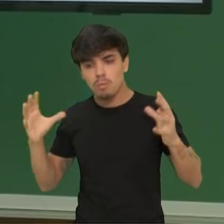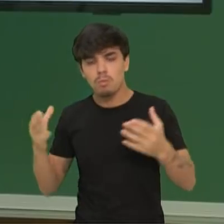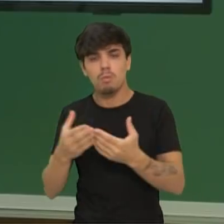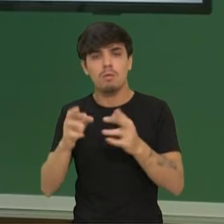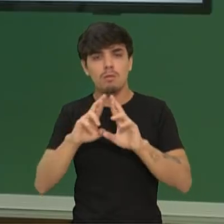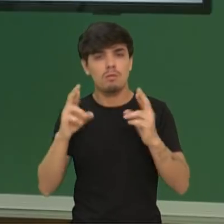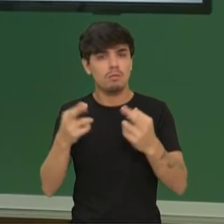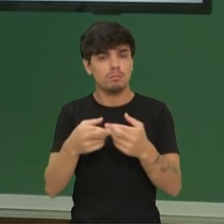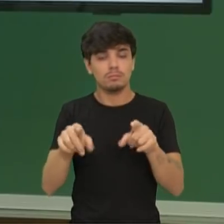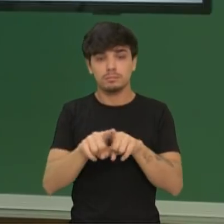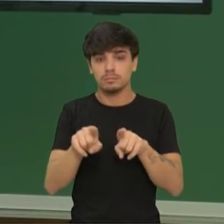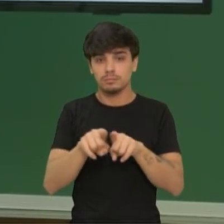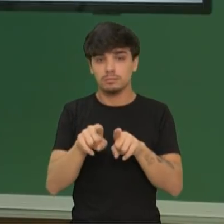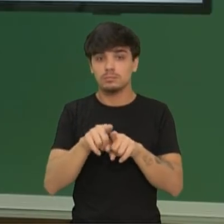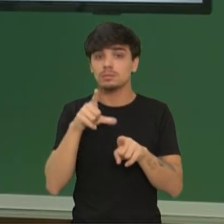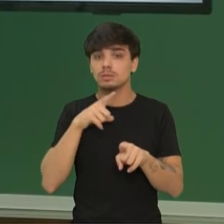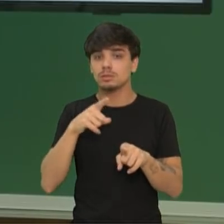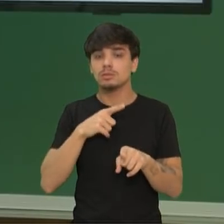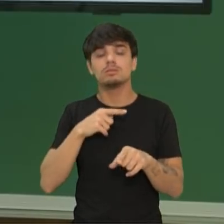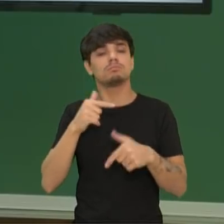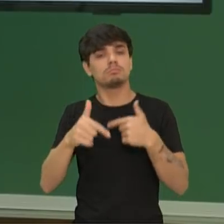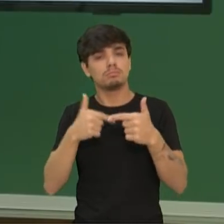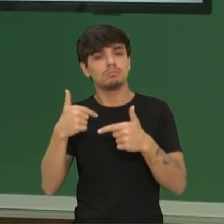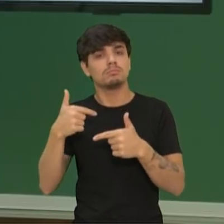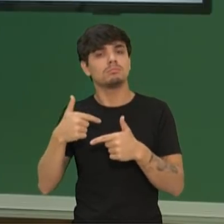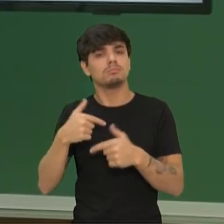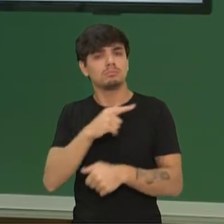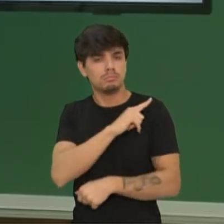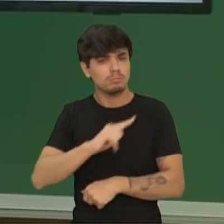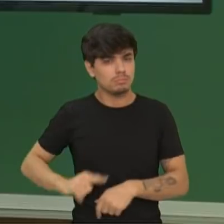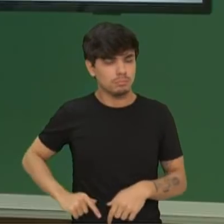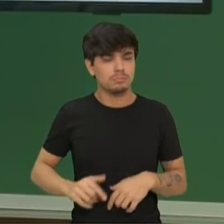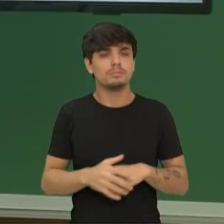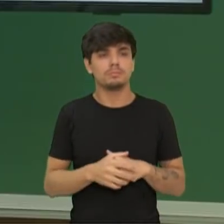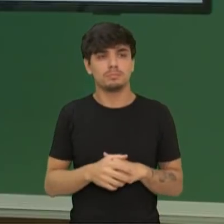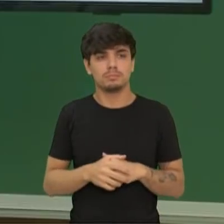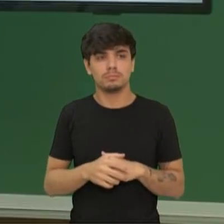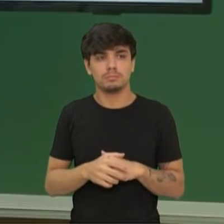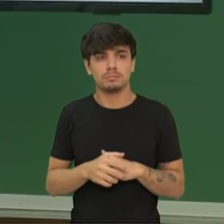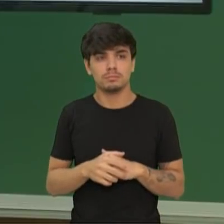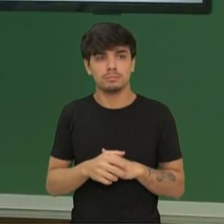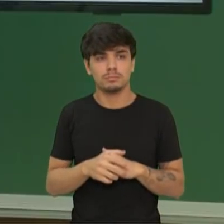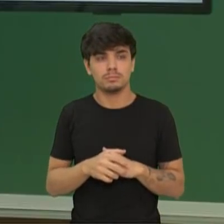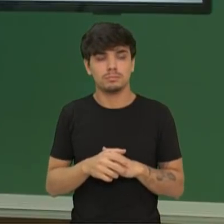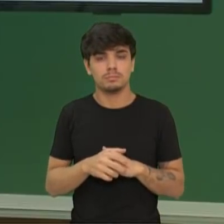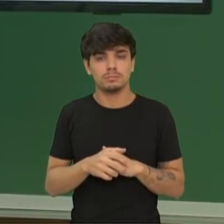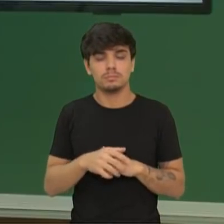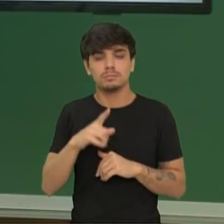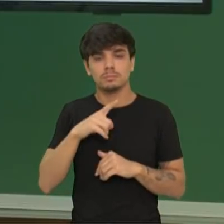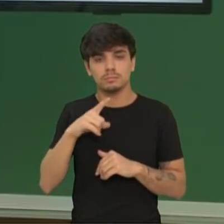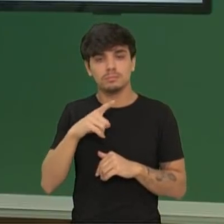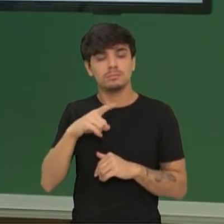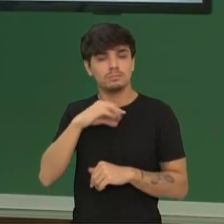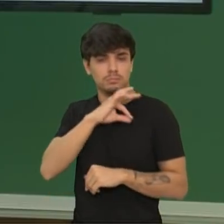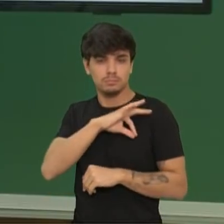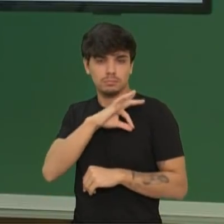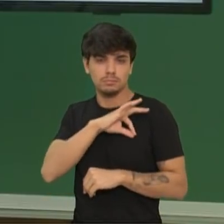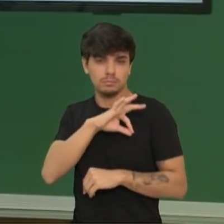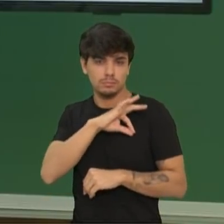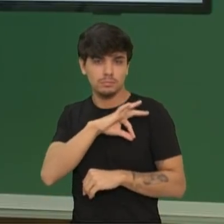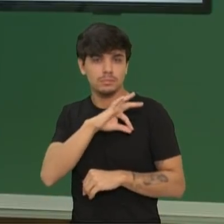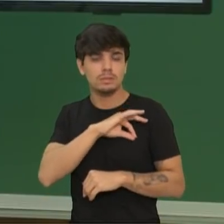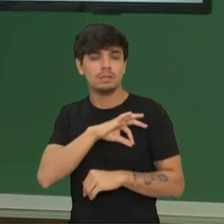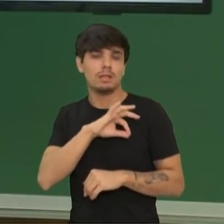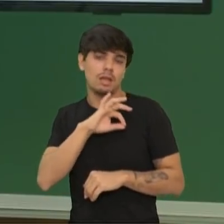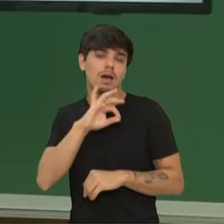de cargos públicos, exército assalariado, não era mais qualquer um, né, que chegava lá